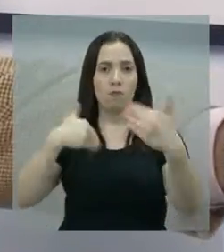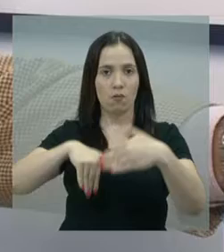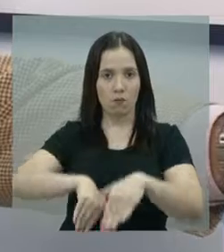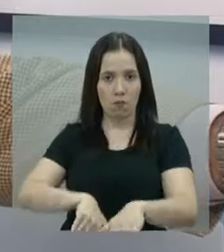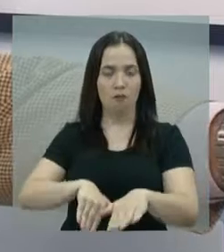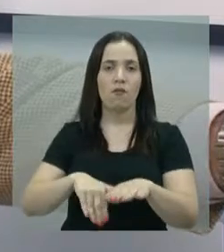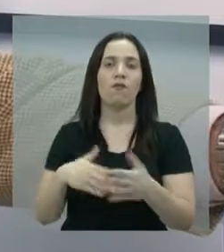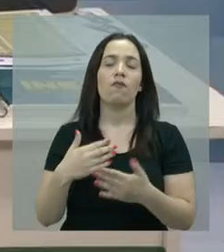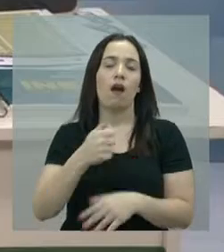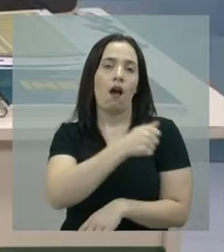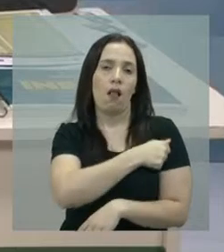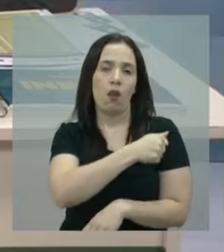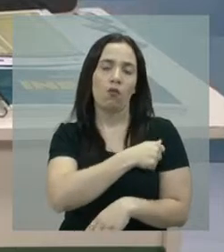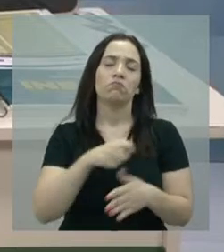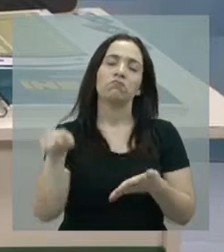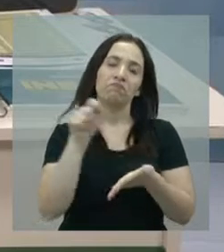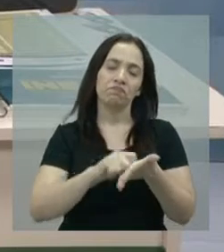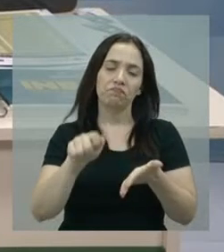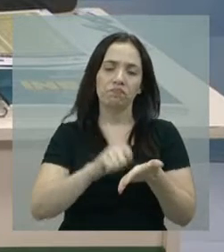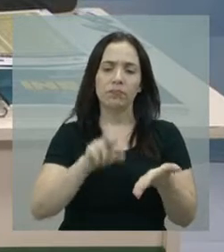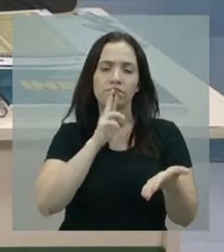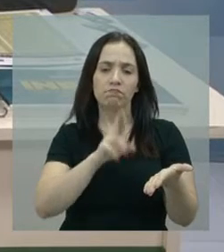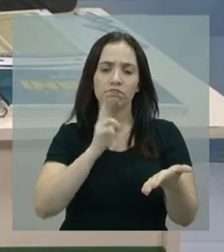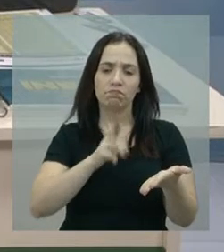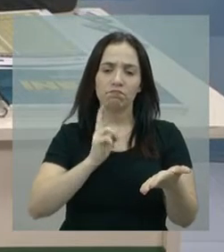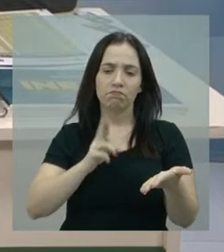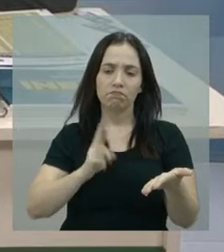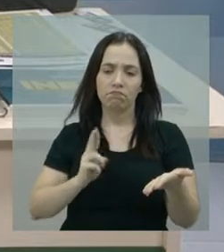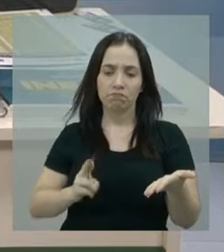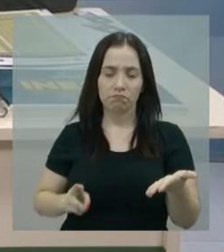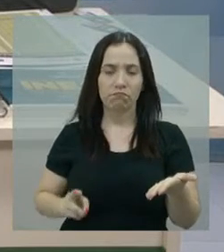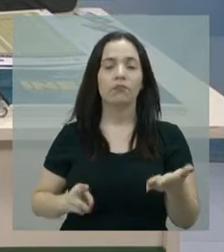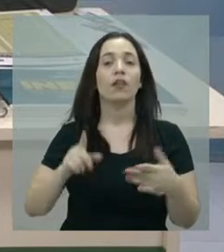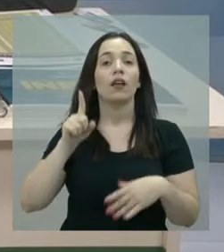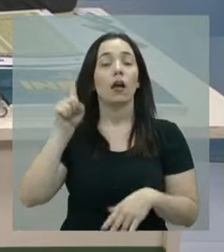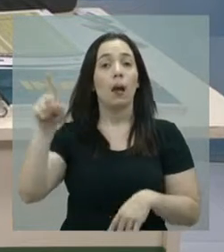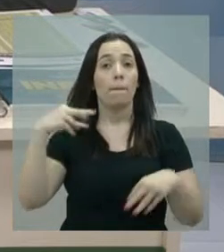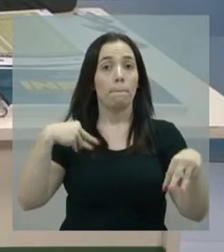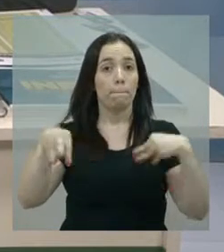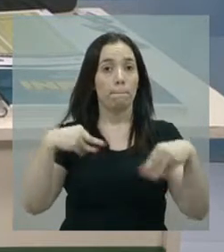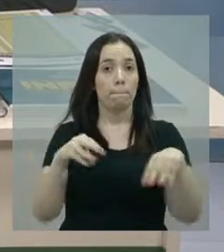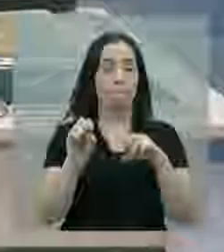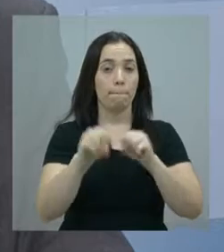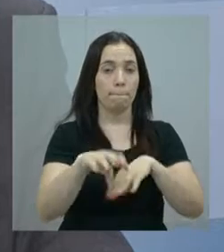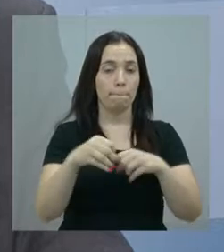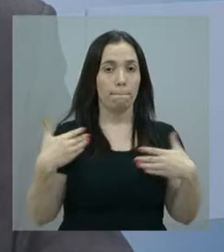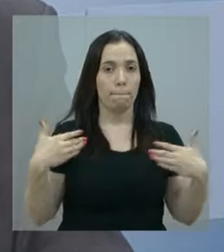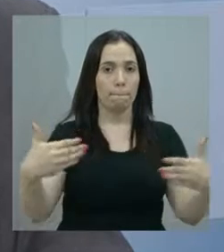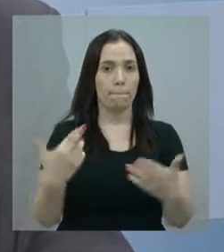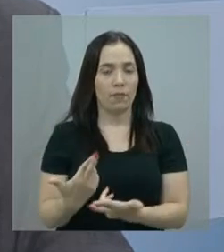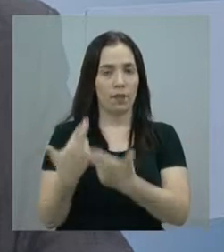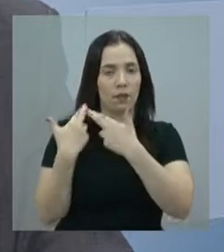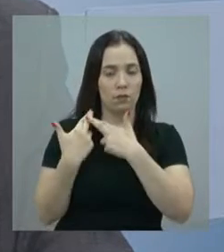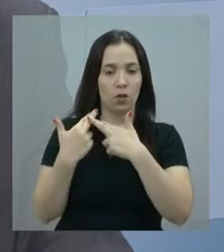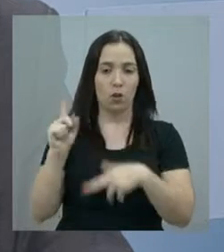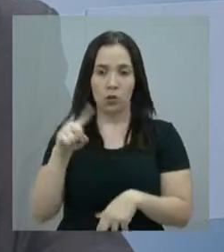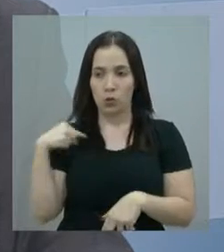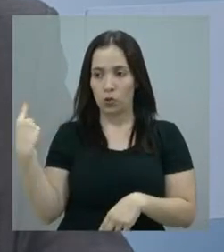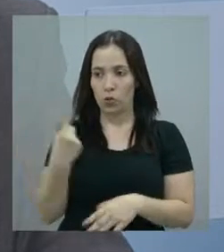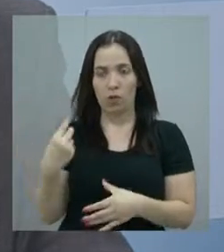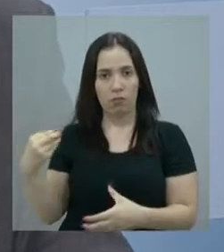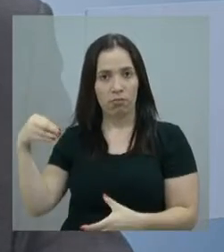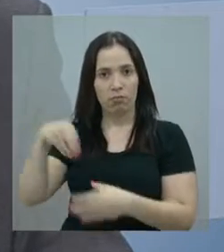esses alunos, né? Por esses alunos. A cada final de... Coordenado pelo Ministério da Educação. Não é uma avaliação interna